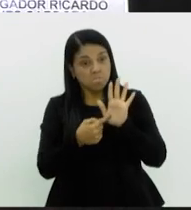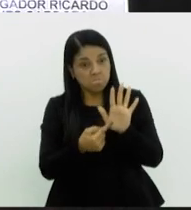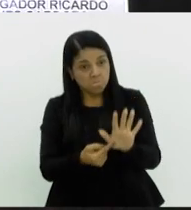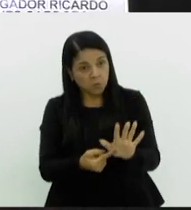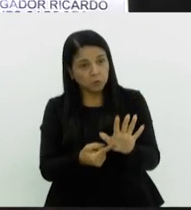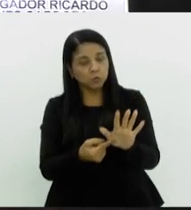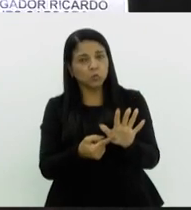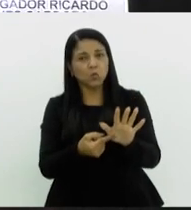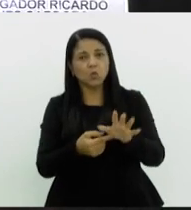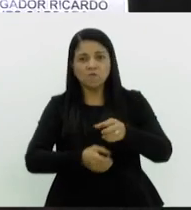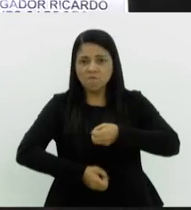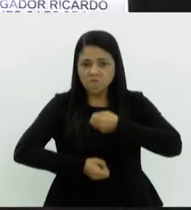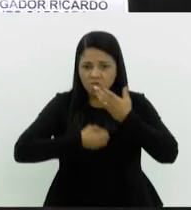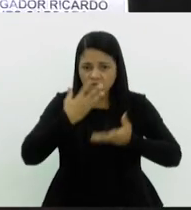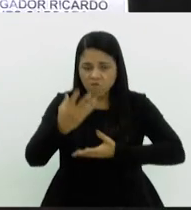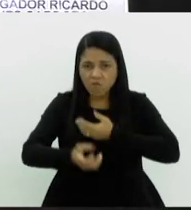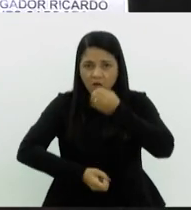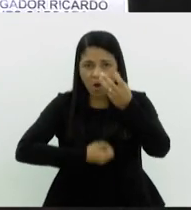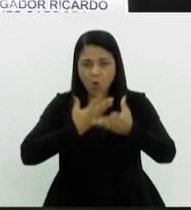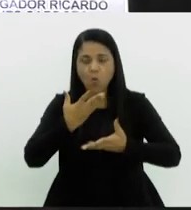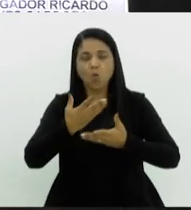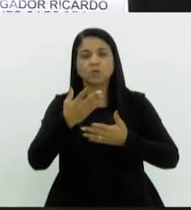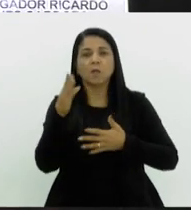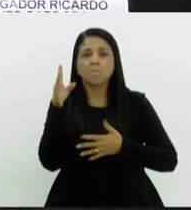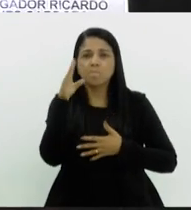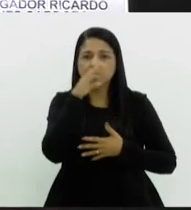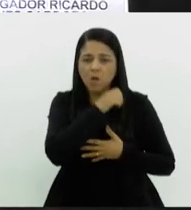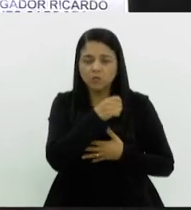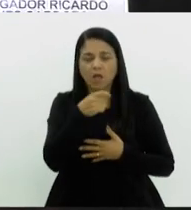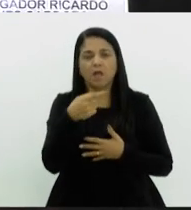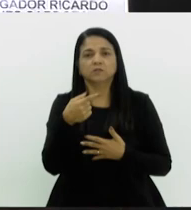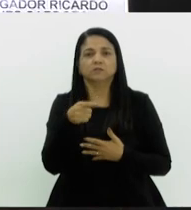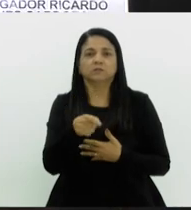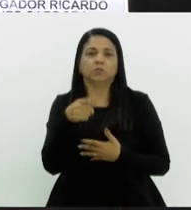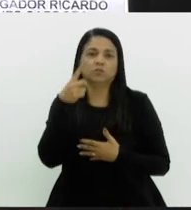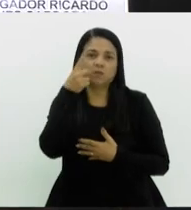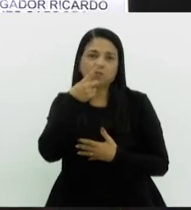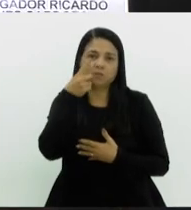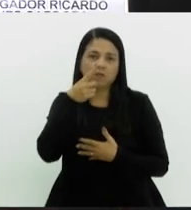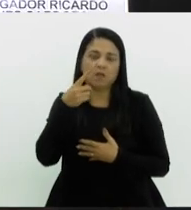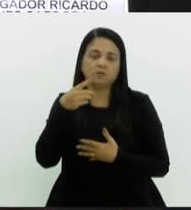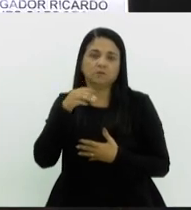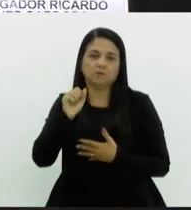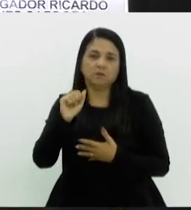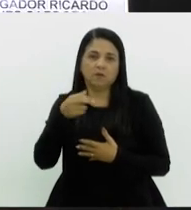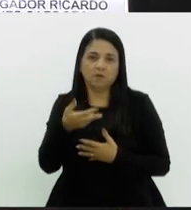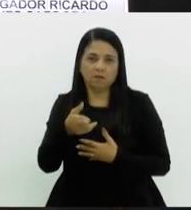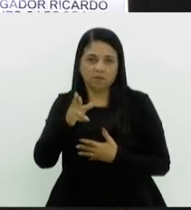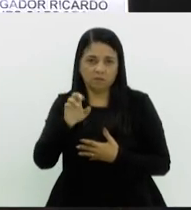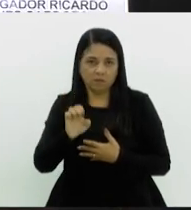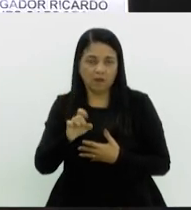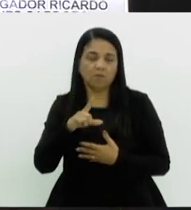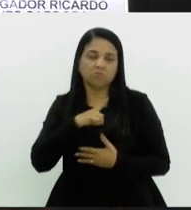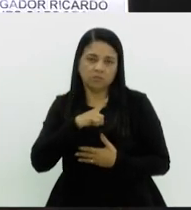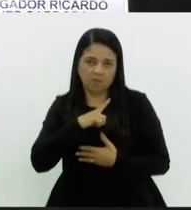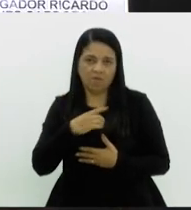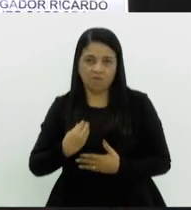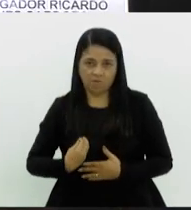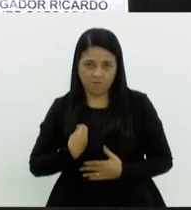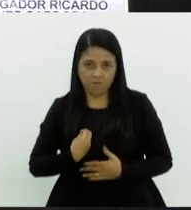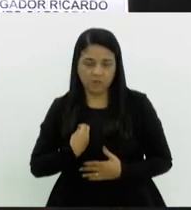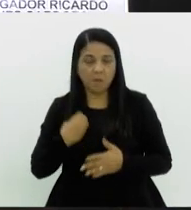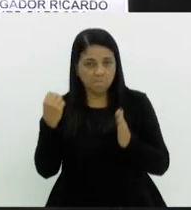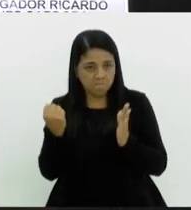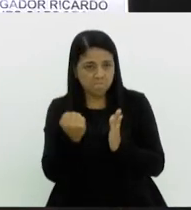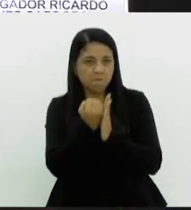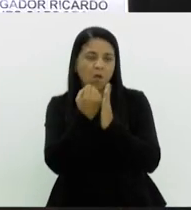falar a crueldade que o deputado André Correia passou em sua vida, que o marcou para a eternidade, mas